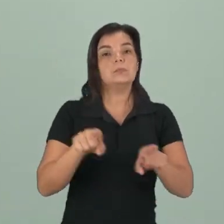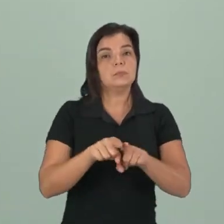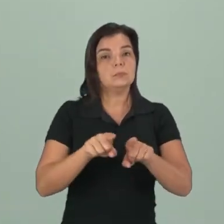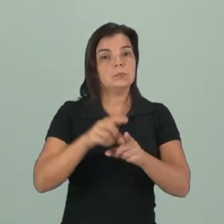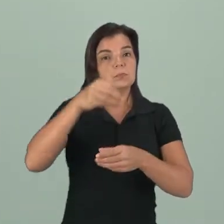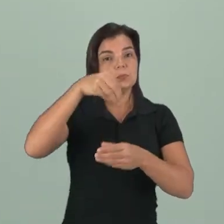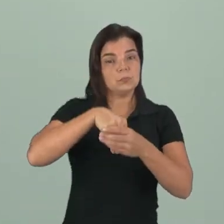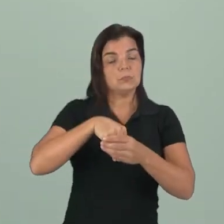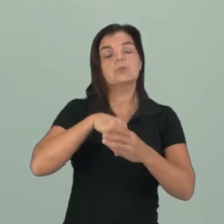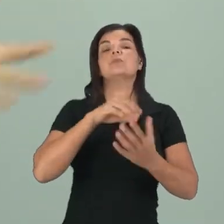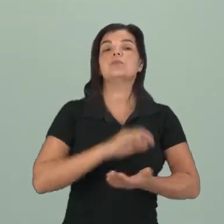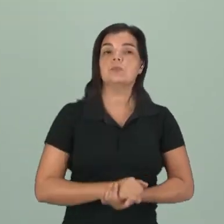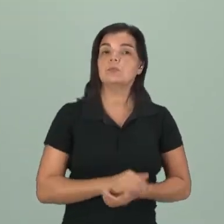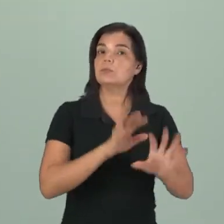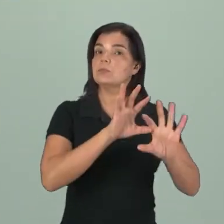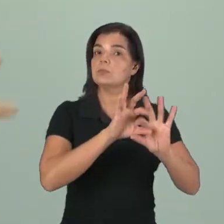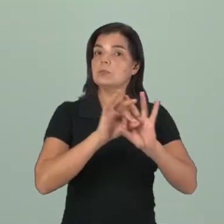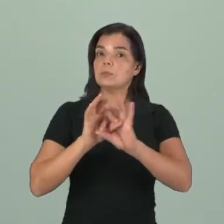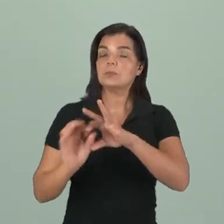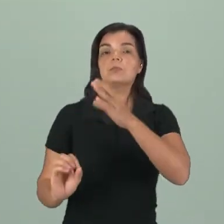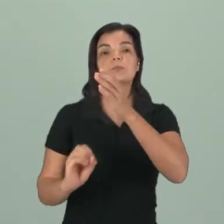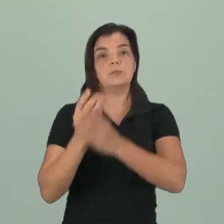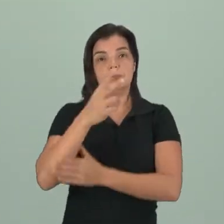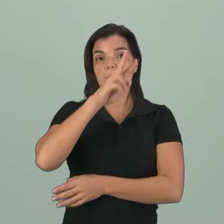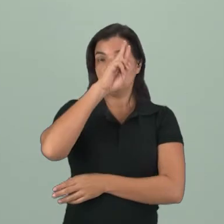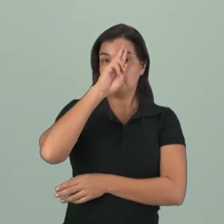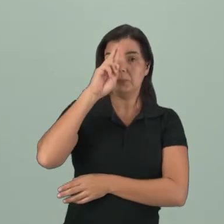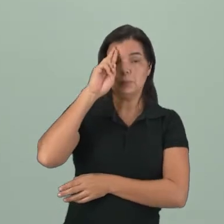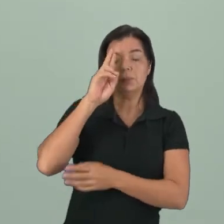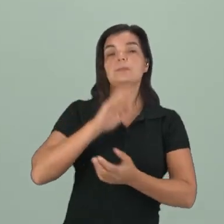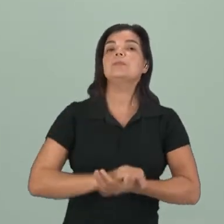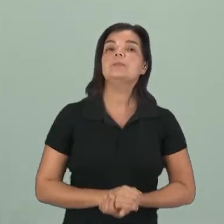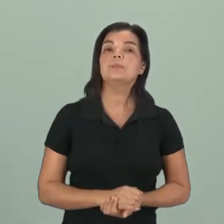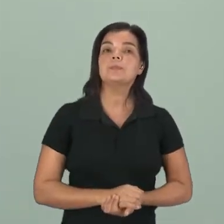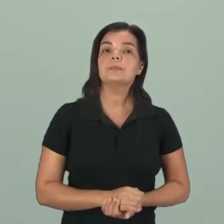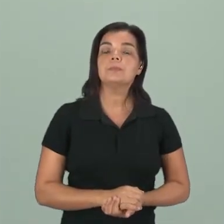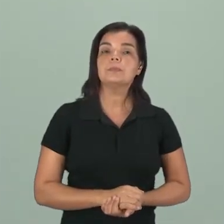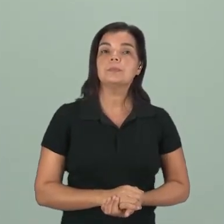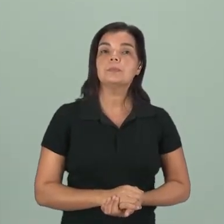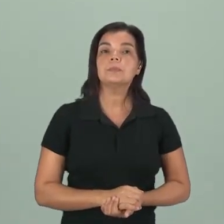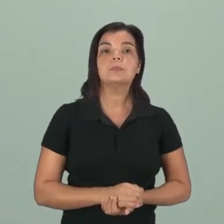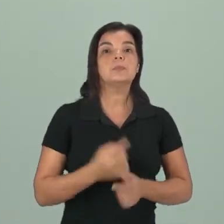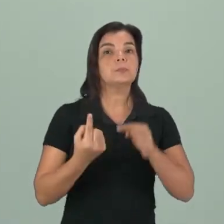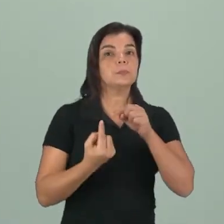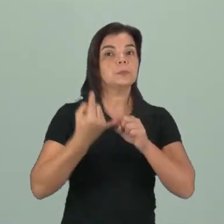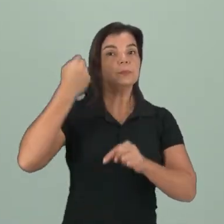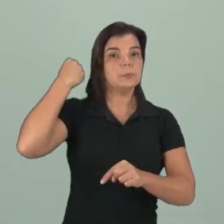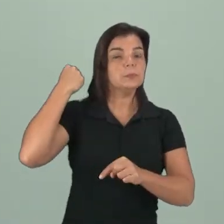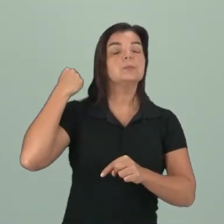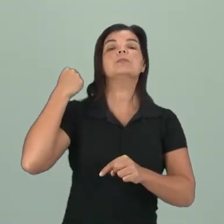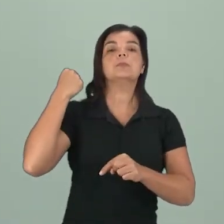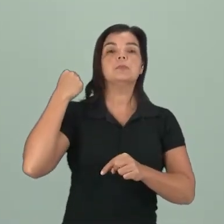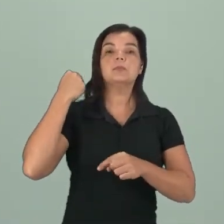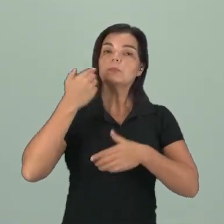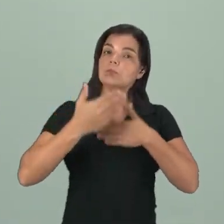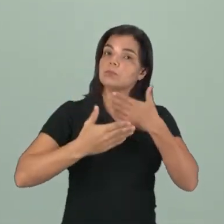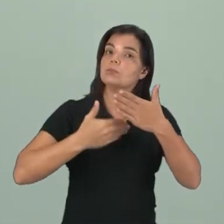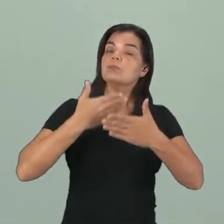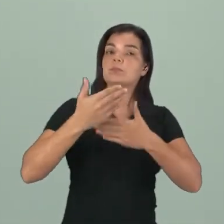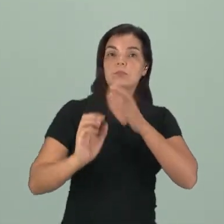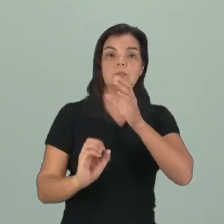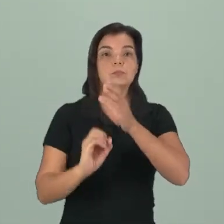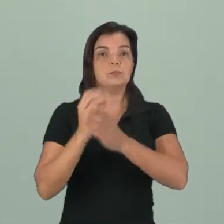dentro desse contexto de surgimento da história. anteriormente a isso, os processos